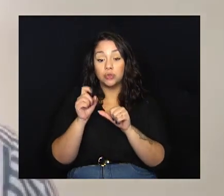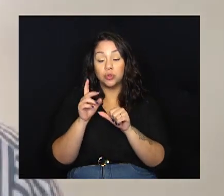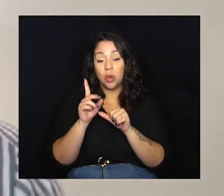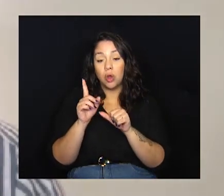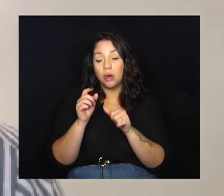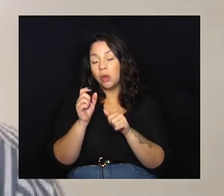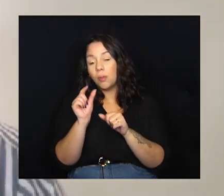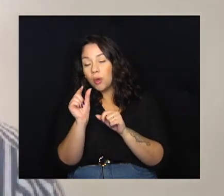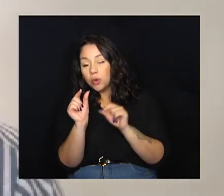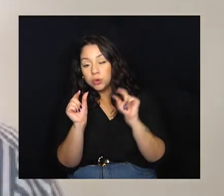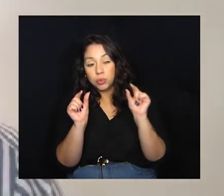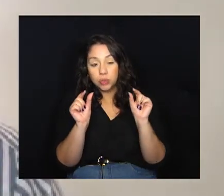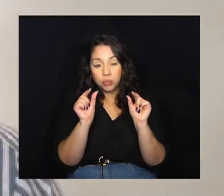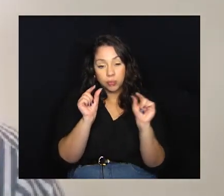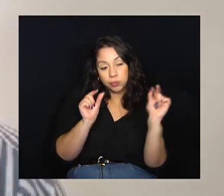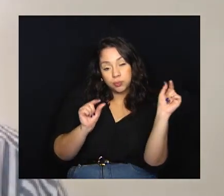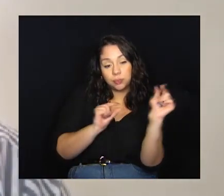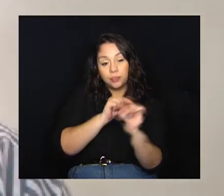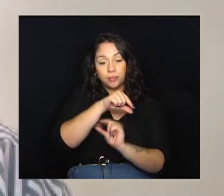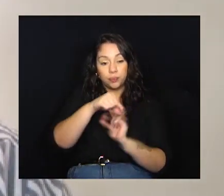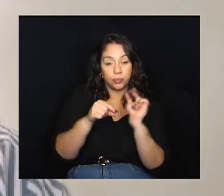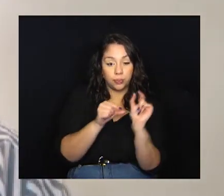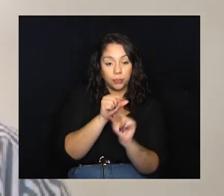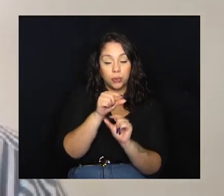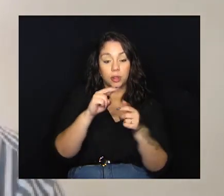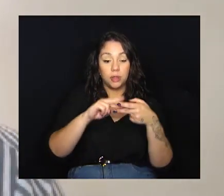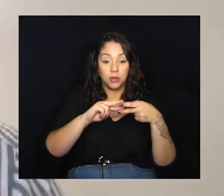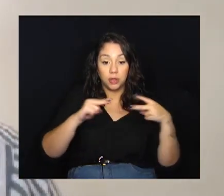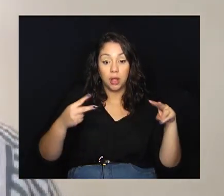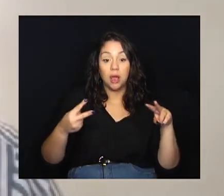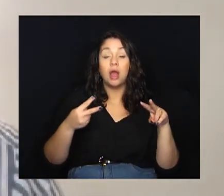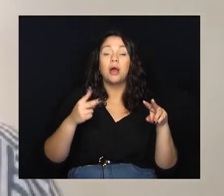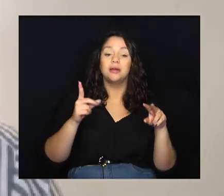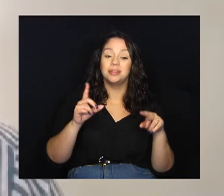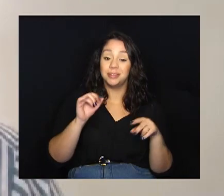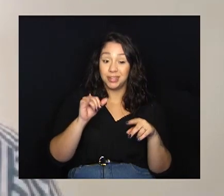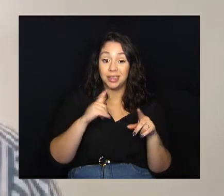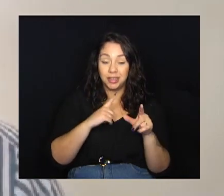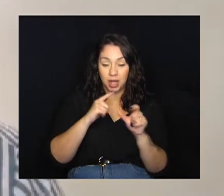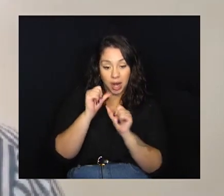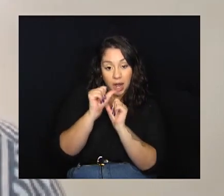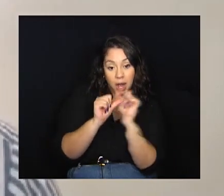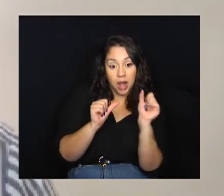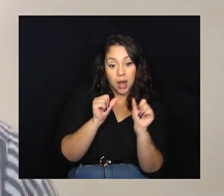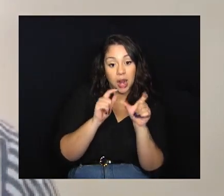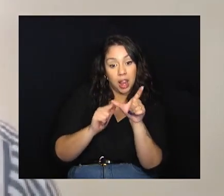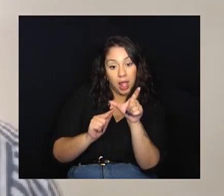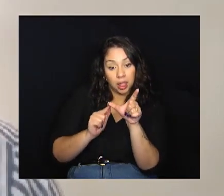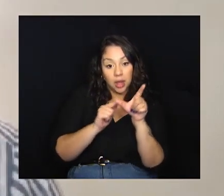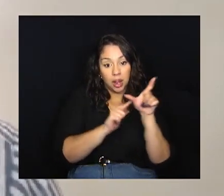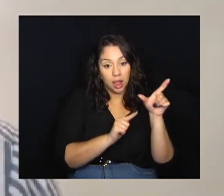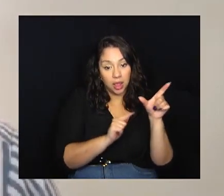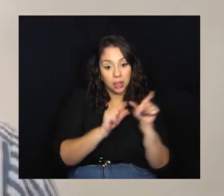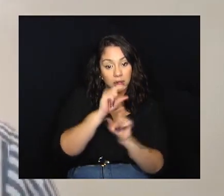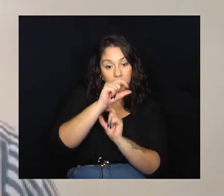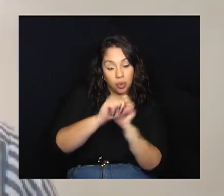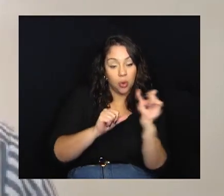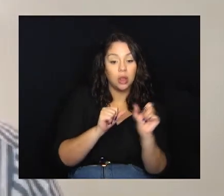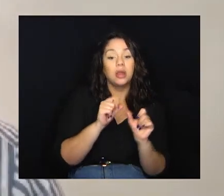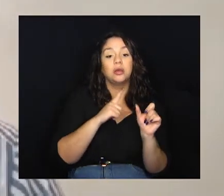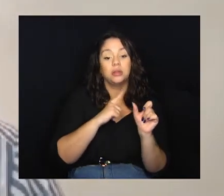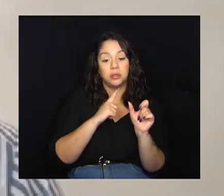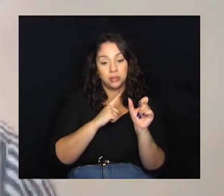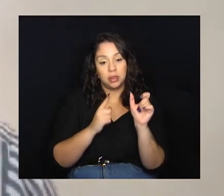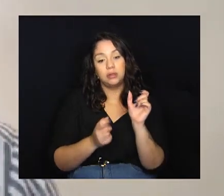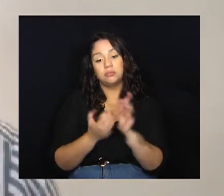letrinha por outra e uma região genética específica e essa região quando tem essa troca de letrinhas leva uma doença como por exemplo a